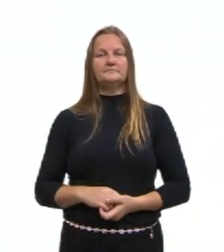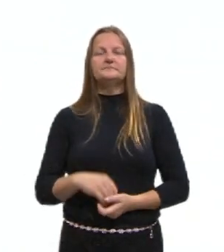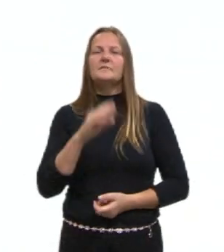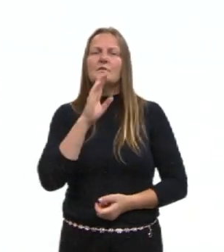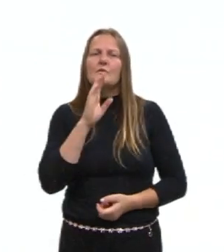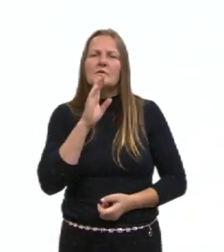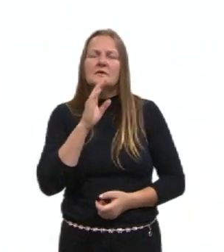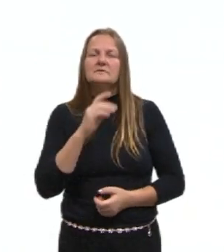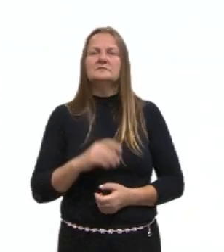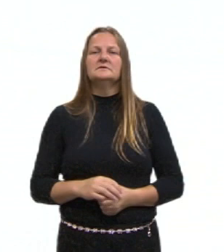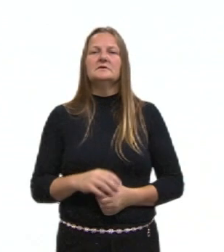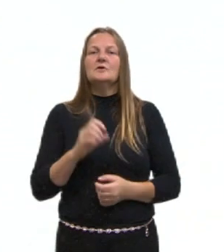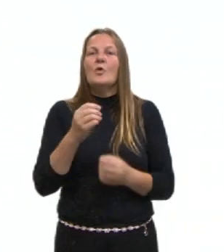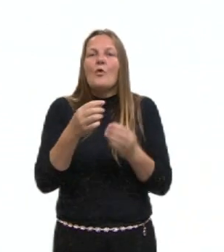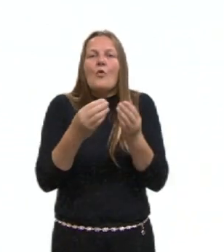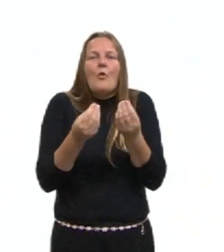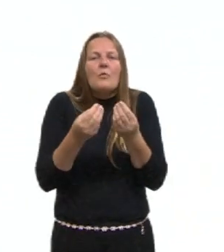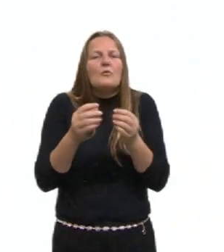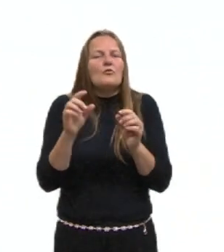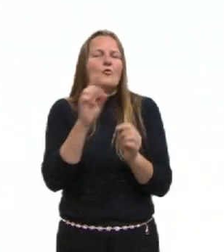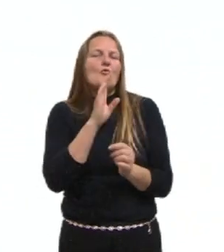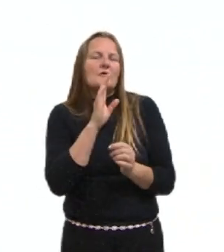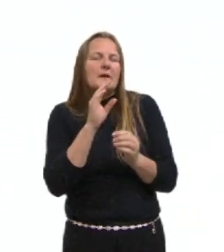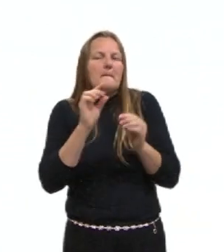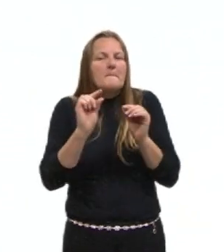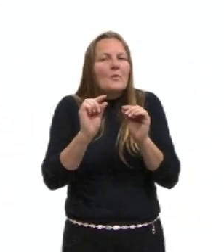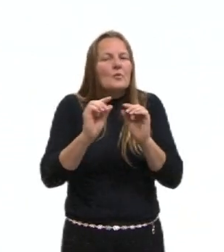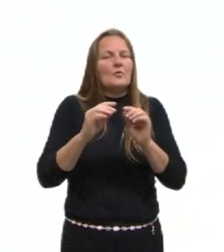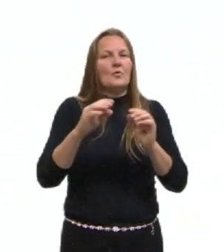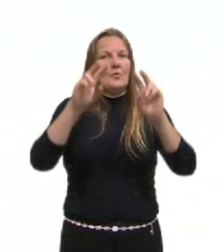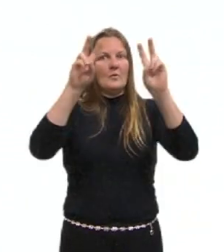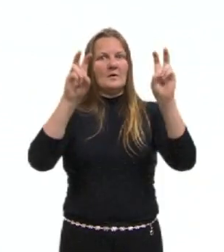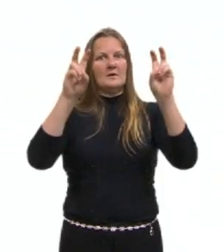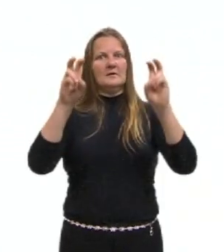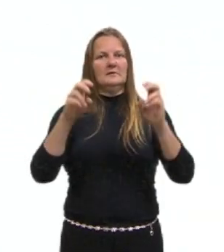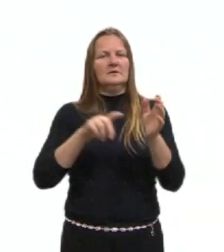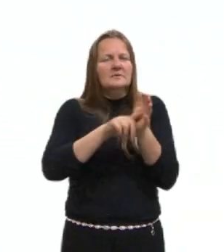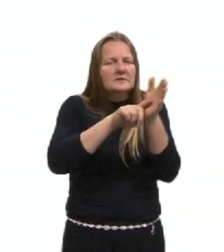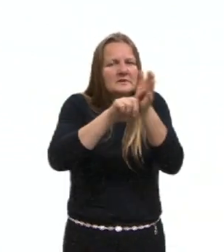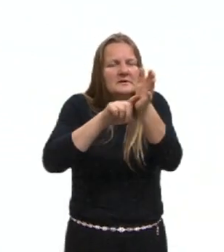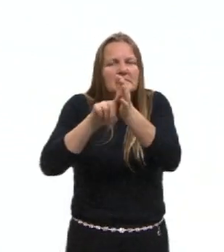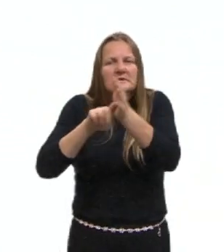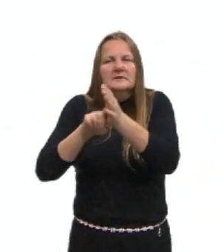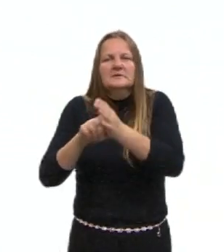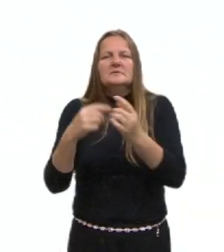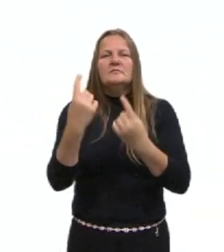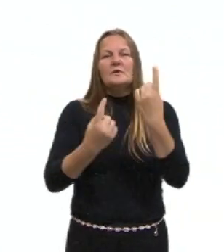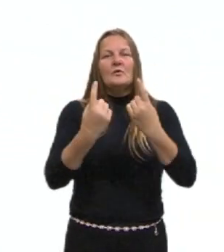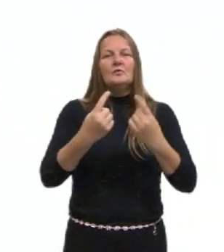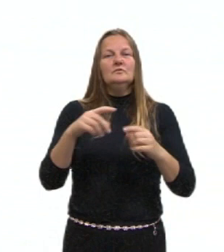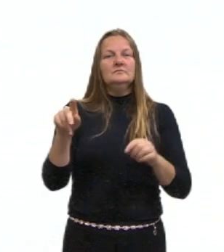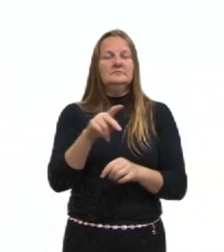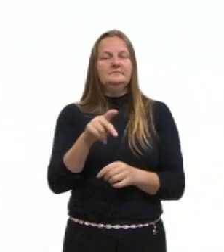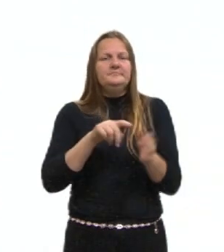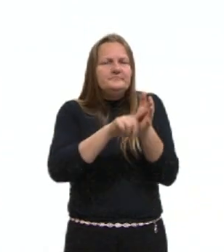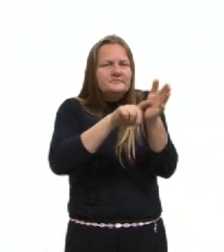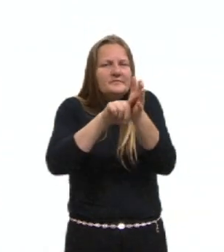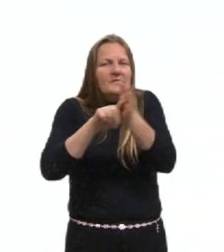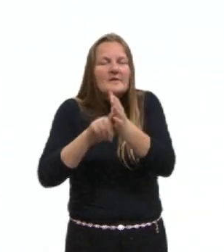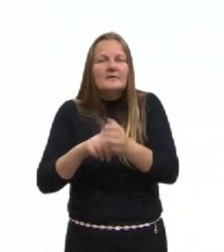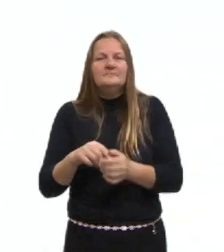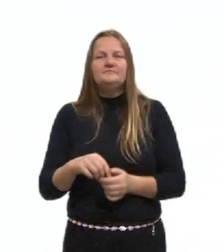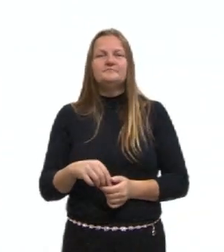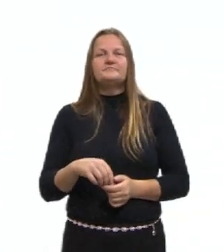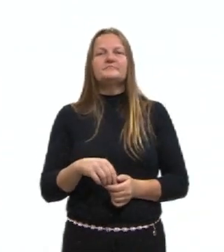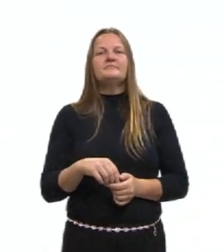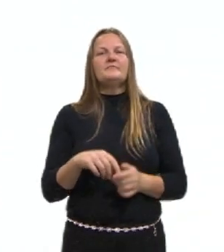conheça, pelo menos o mínimo, né, sobre esse assunto. E aí eu verifiquei, né, que nessa pesquisa que o conhecimento